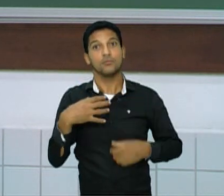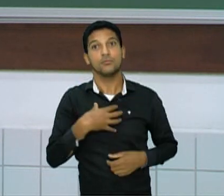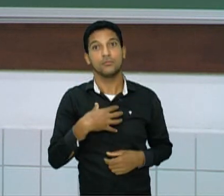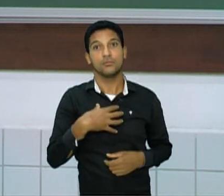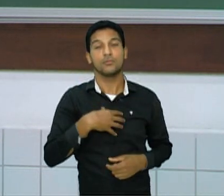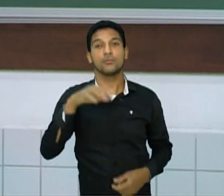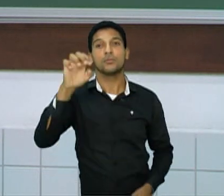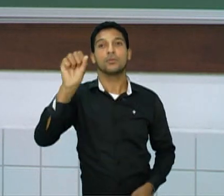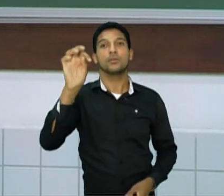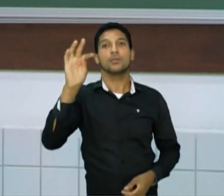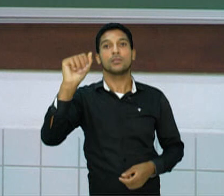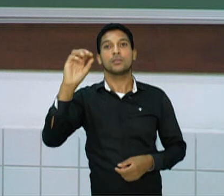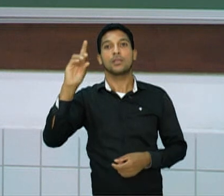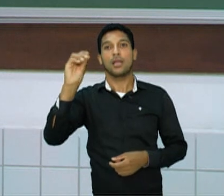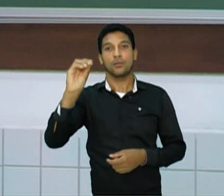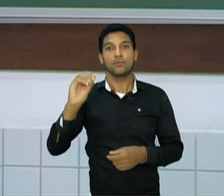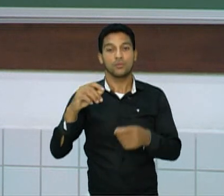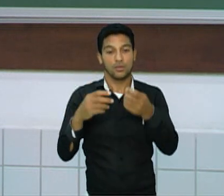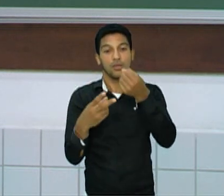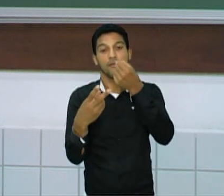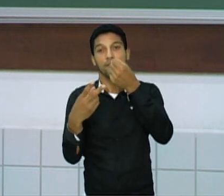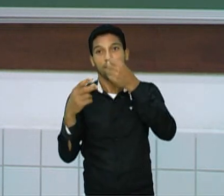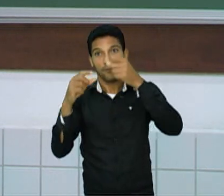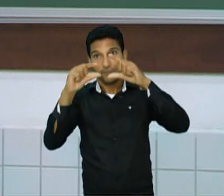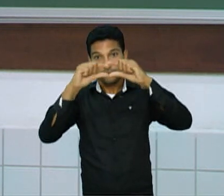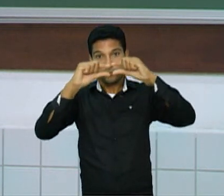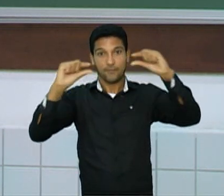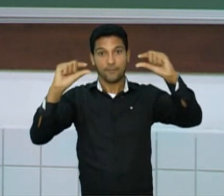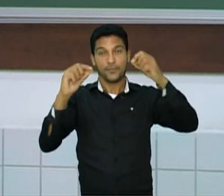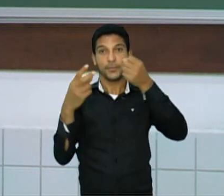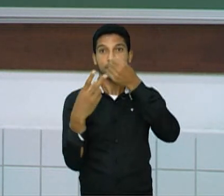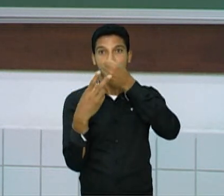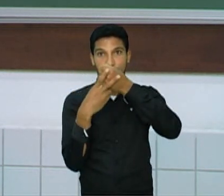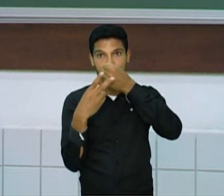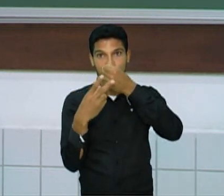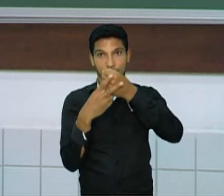subordinada. Bem provável que seja uma oração subordinada substantiva